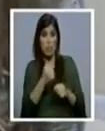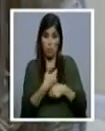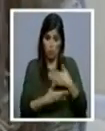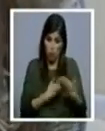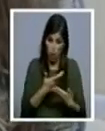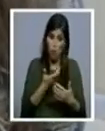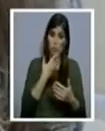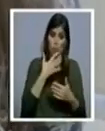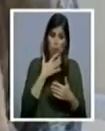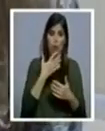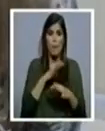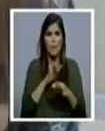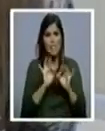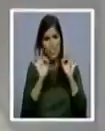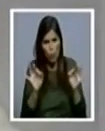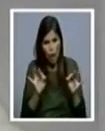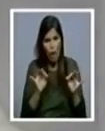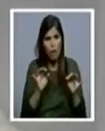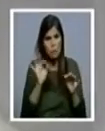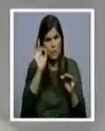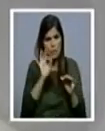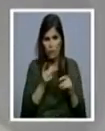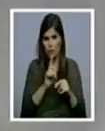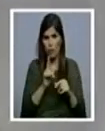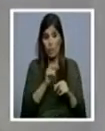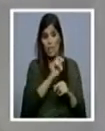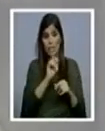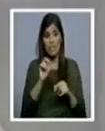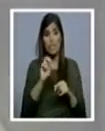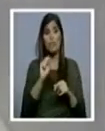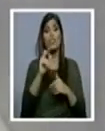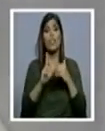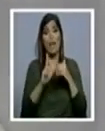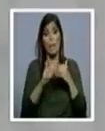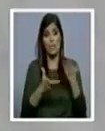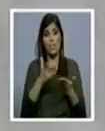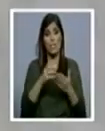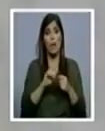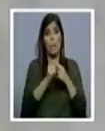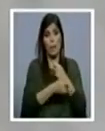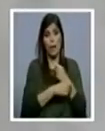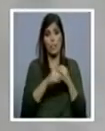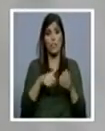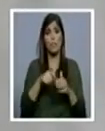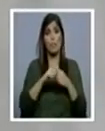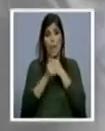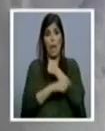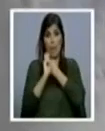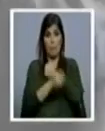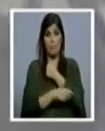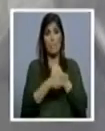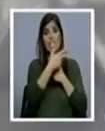que funcionasse, mas não com esta eficiência. 300 gramas de cascas de banana por 100 litros de